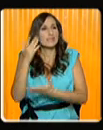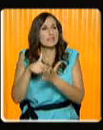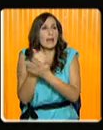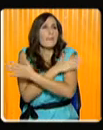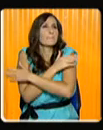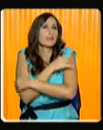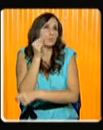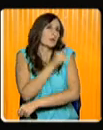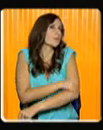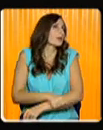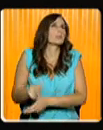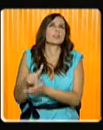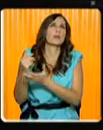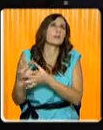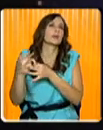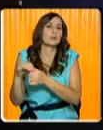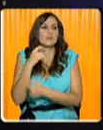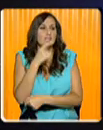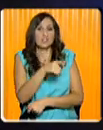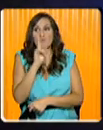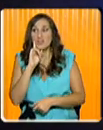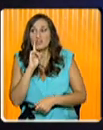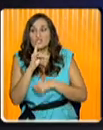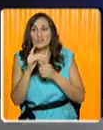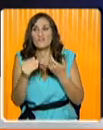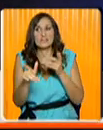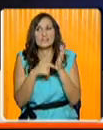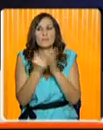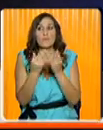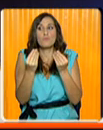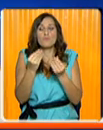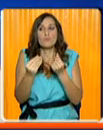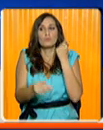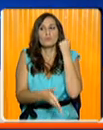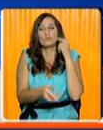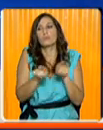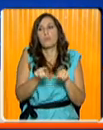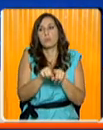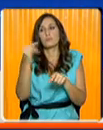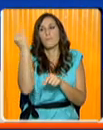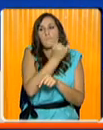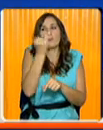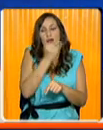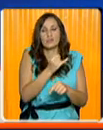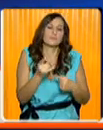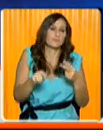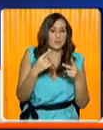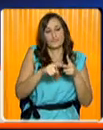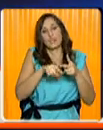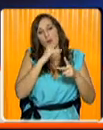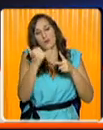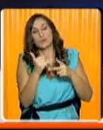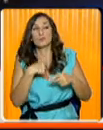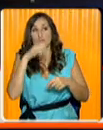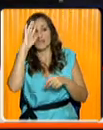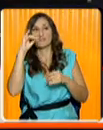os rapazes? Pois dizem, as gajas são umas falsas umas com as outras. Depois haviam outros tipos, por exemplo, eu sei que é chato